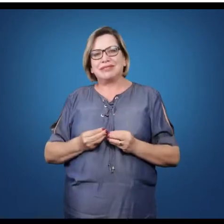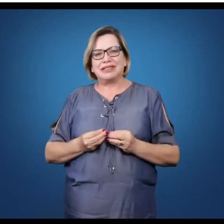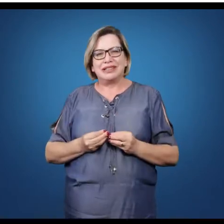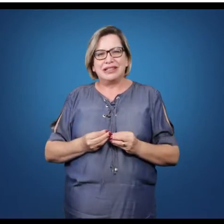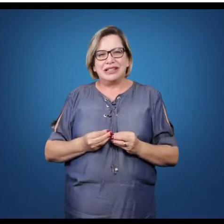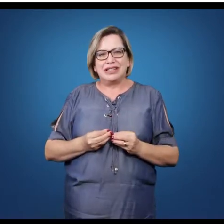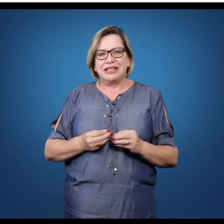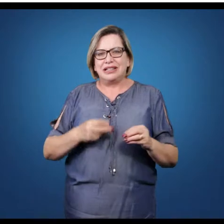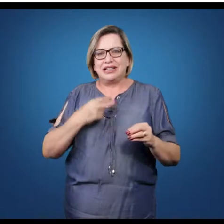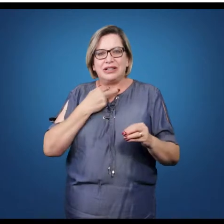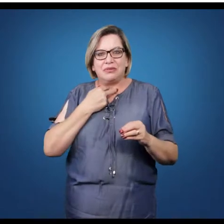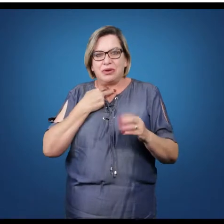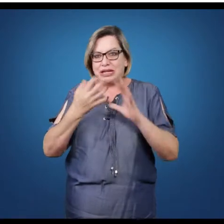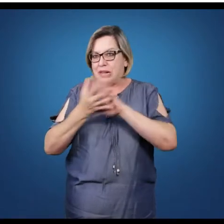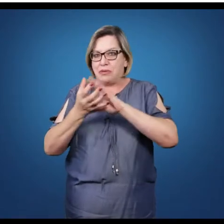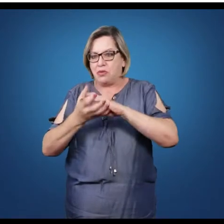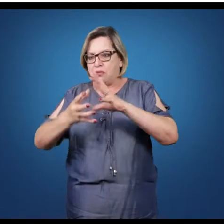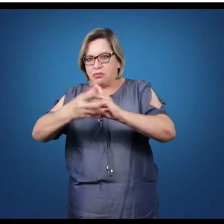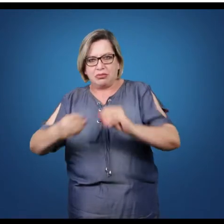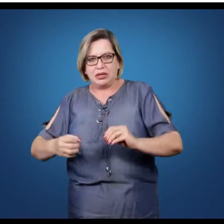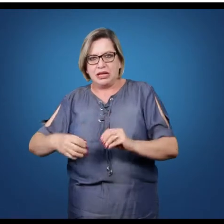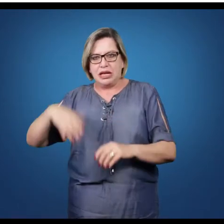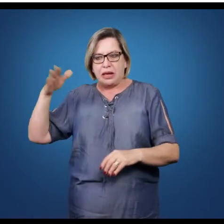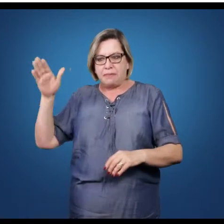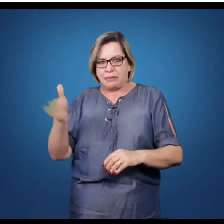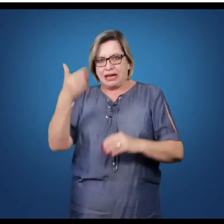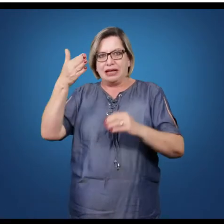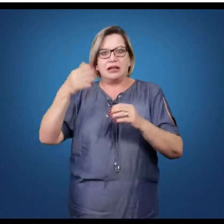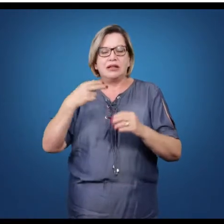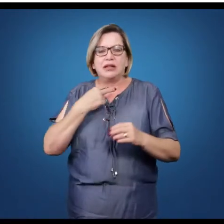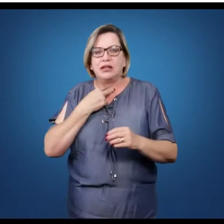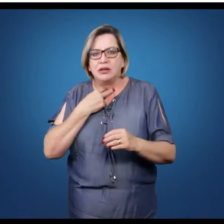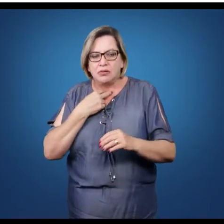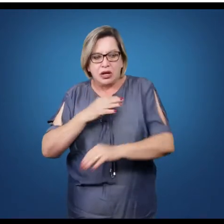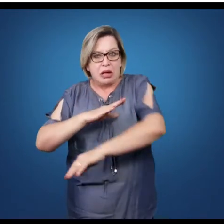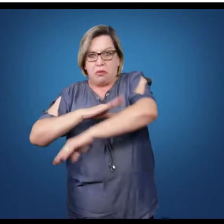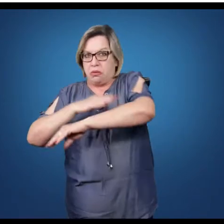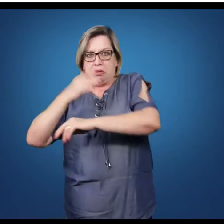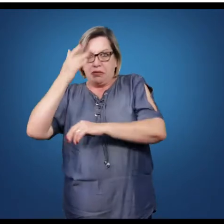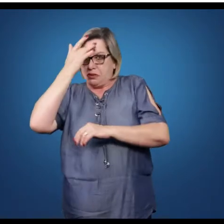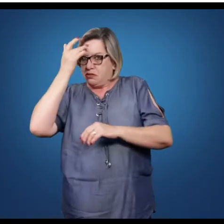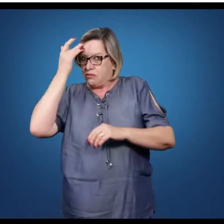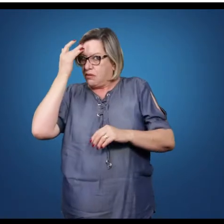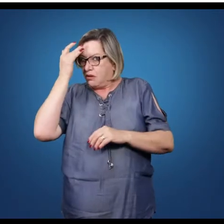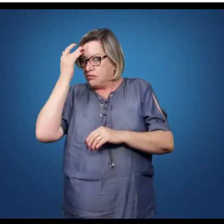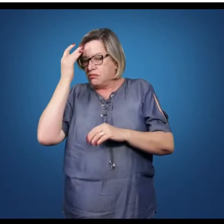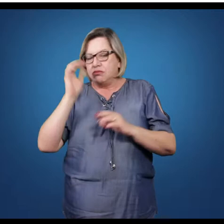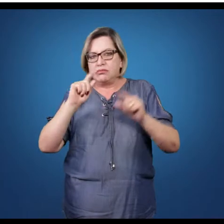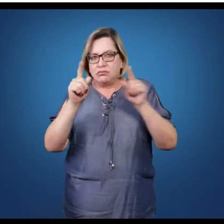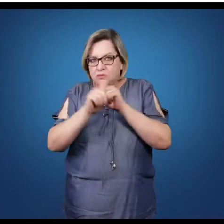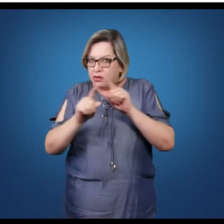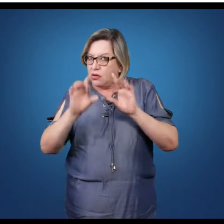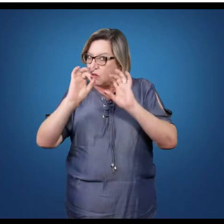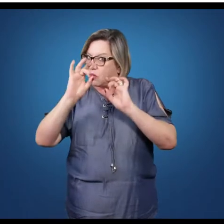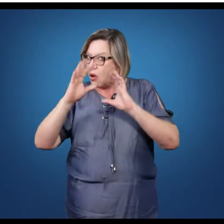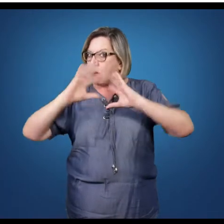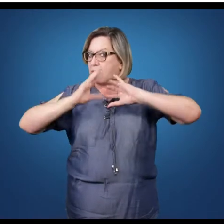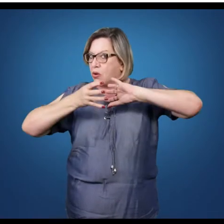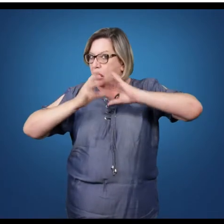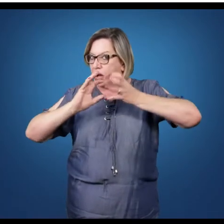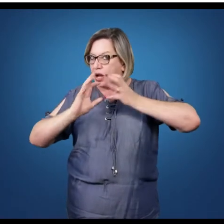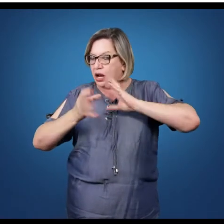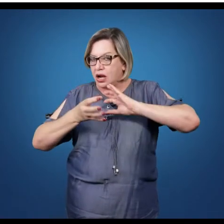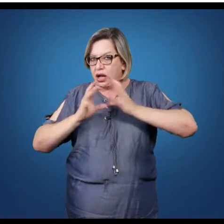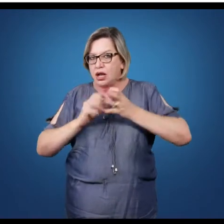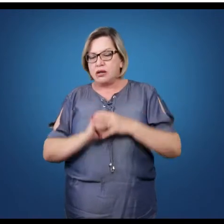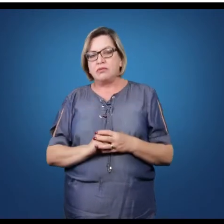Roubar a bola, não pode roubar a bola da mão. É com um tapa e não pode encostar no colega que está com a bola. Ok?